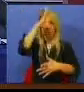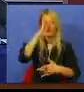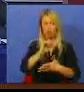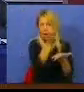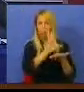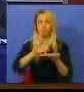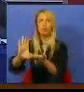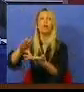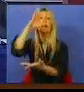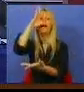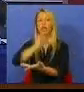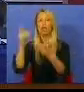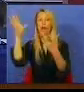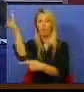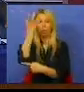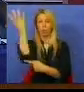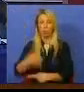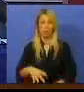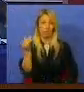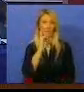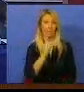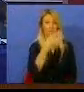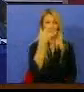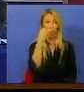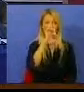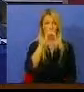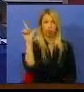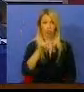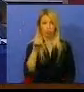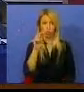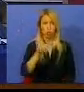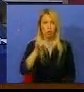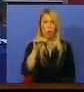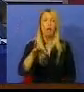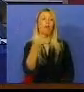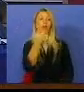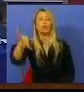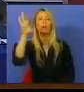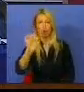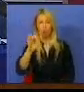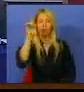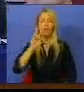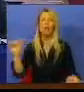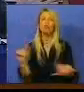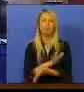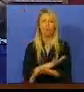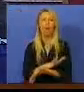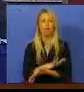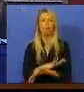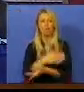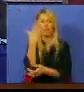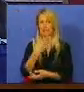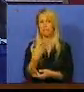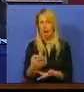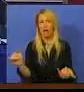dia 12 de julho de 2008, numa entrevista a um jornal também de referência semanário que não foi desmentida,